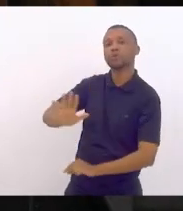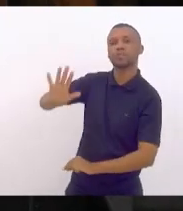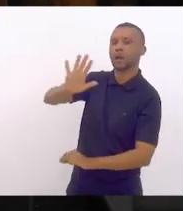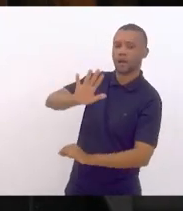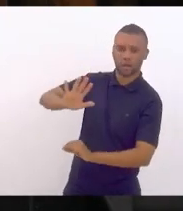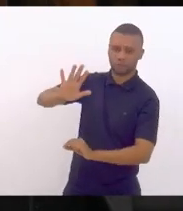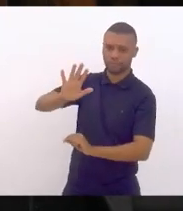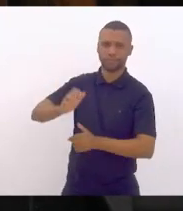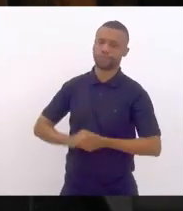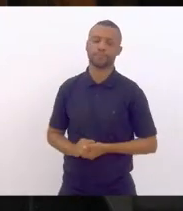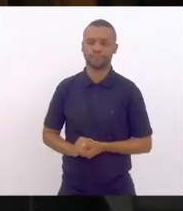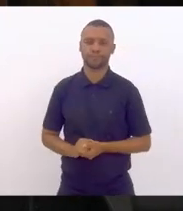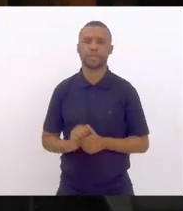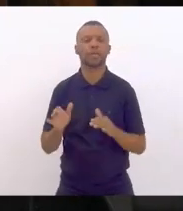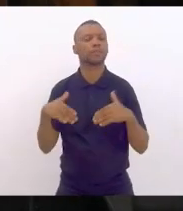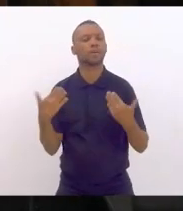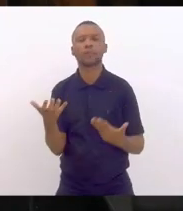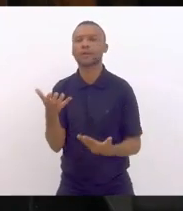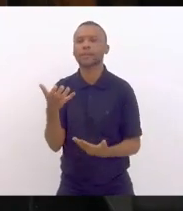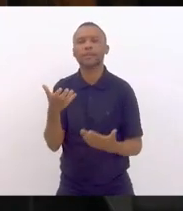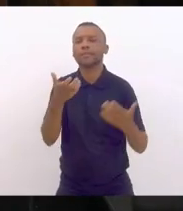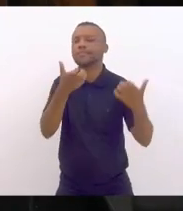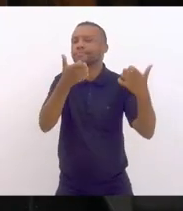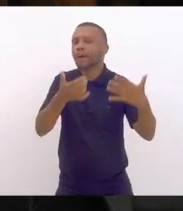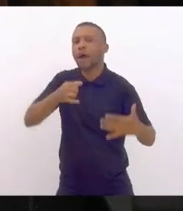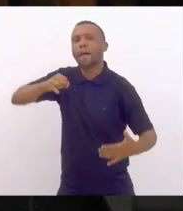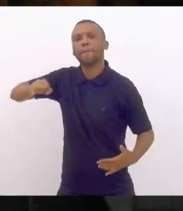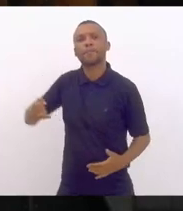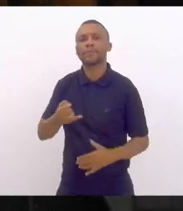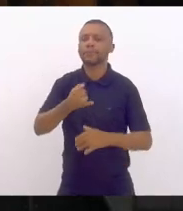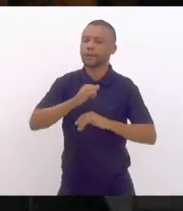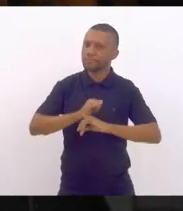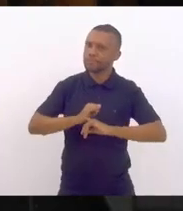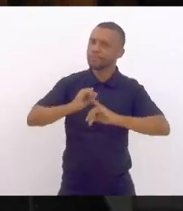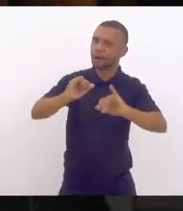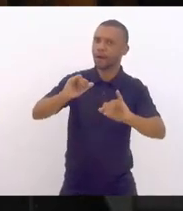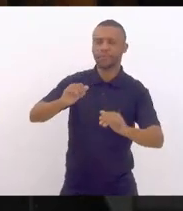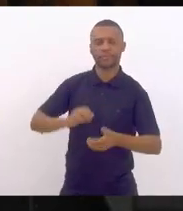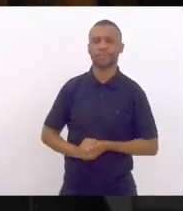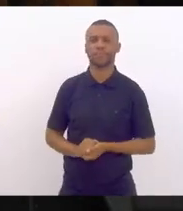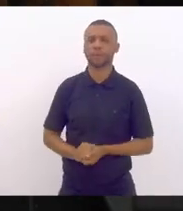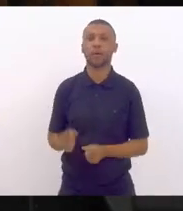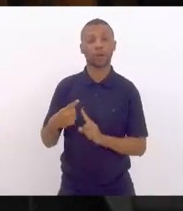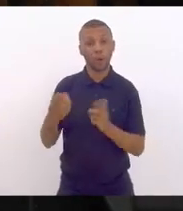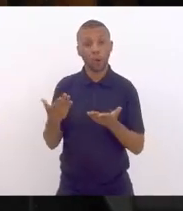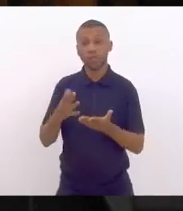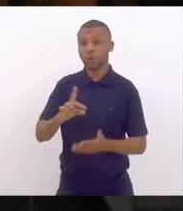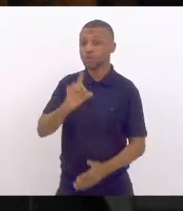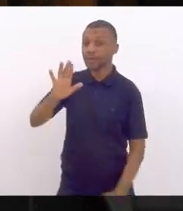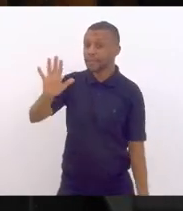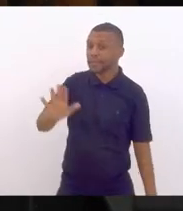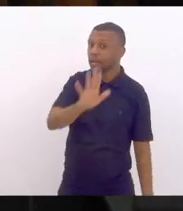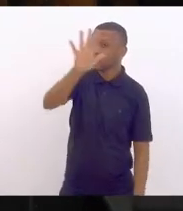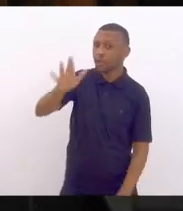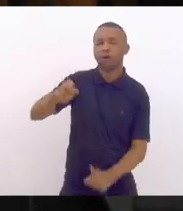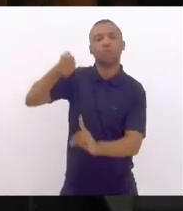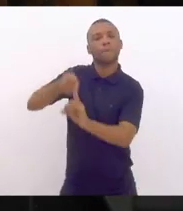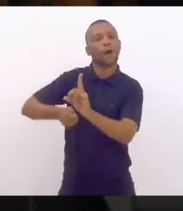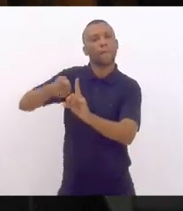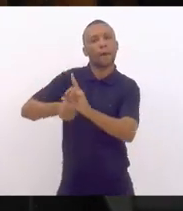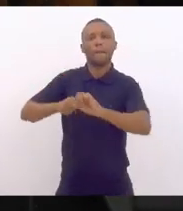queria fazer esse registro porque é um Dia Nacional de luta